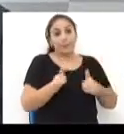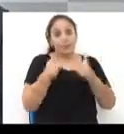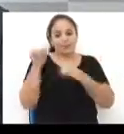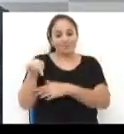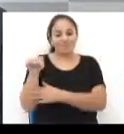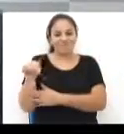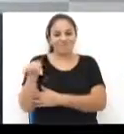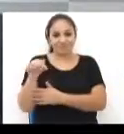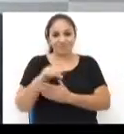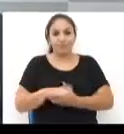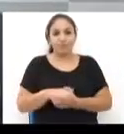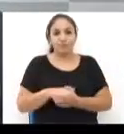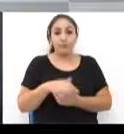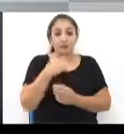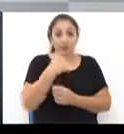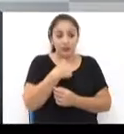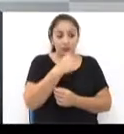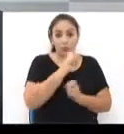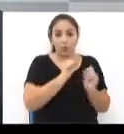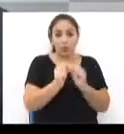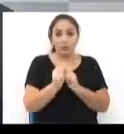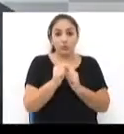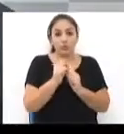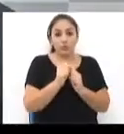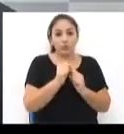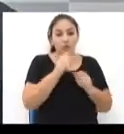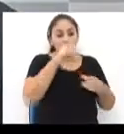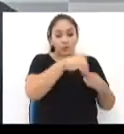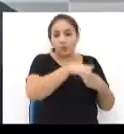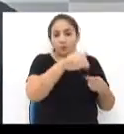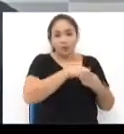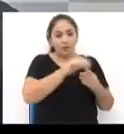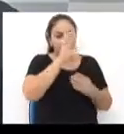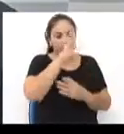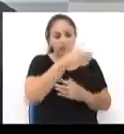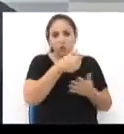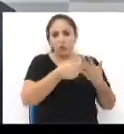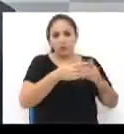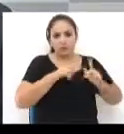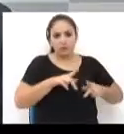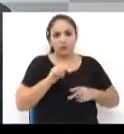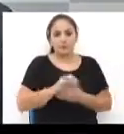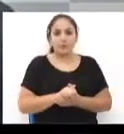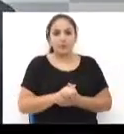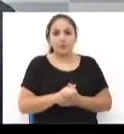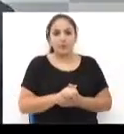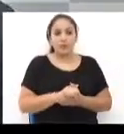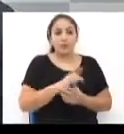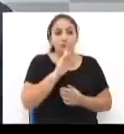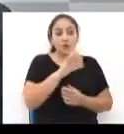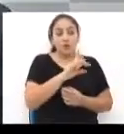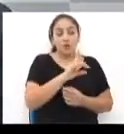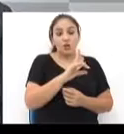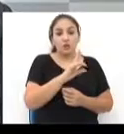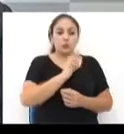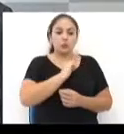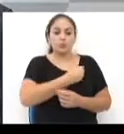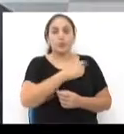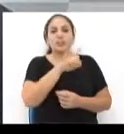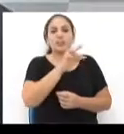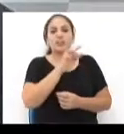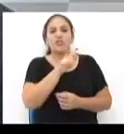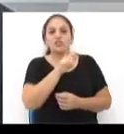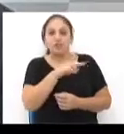diferente do voto em lista aberta, em que eu posso votar diretamente no candidato, o voto em lista aberta possibilitará o voto tão somente na legenda. Então nós não votaremos,